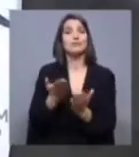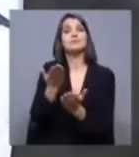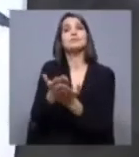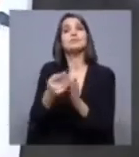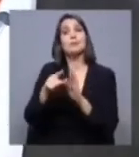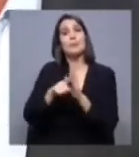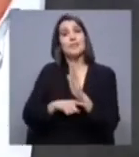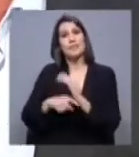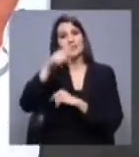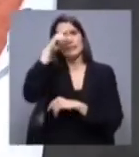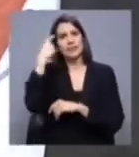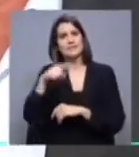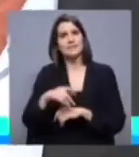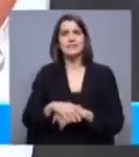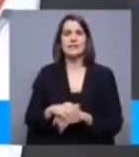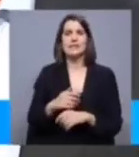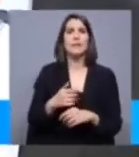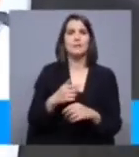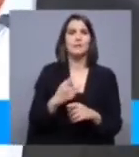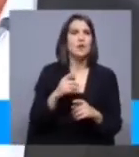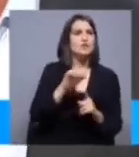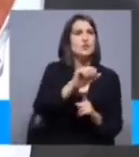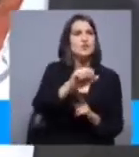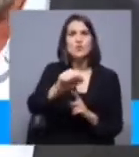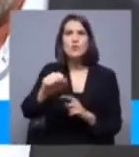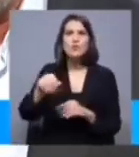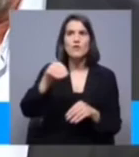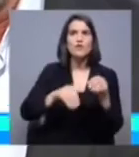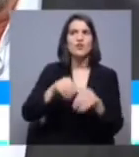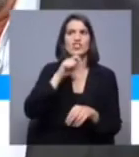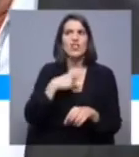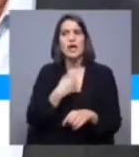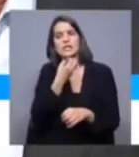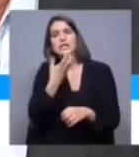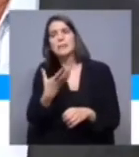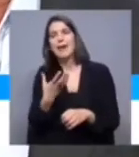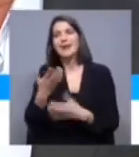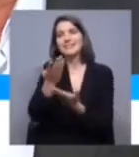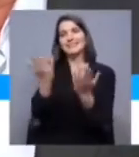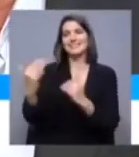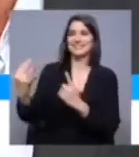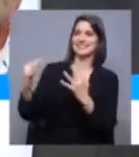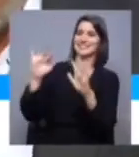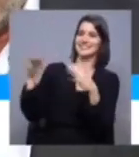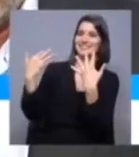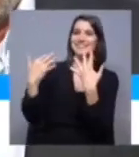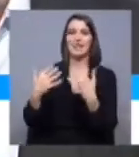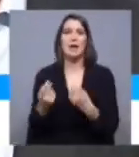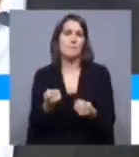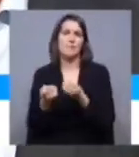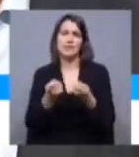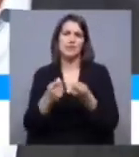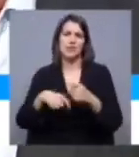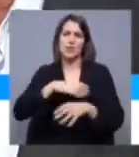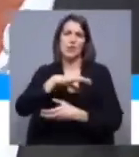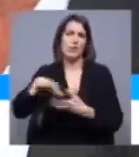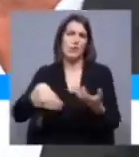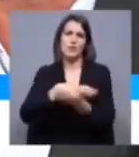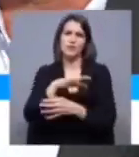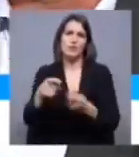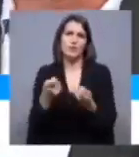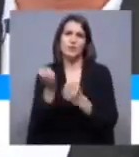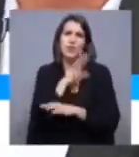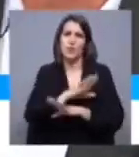de propor medidas difíceis, vai atrás de tudo que possa conquistar votos, só para ser simpático e popular, que é um partido desorganizado, que é um partido